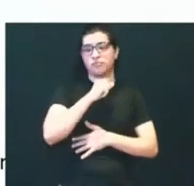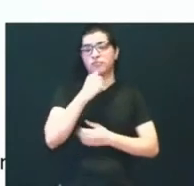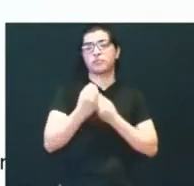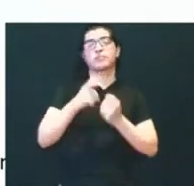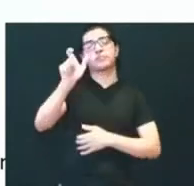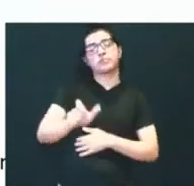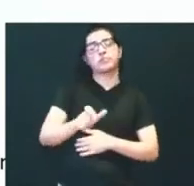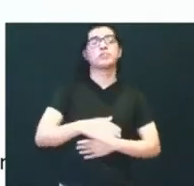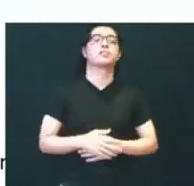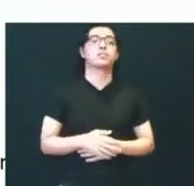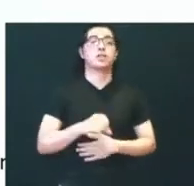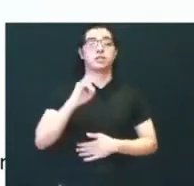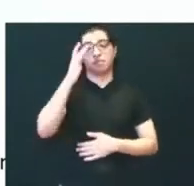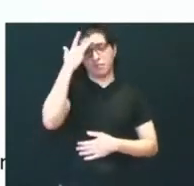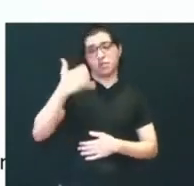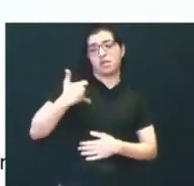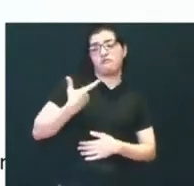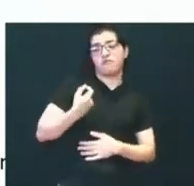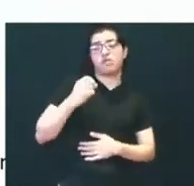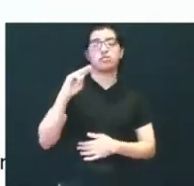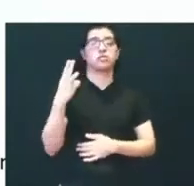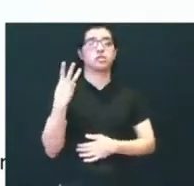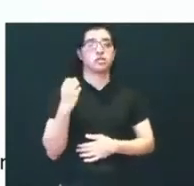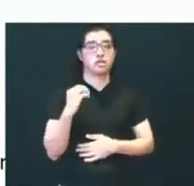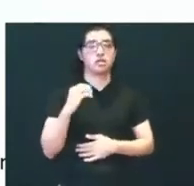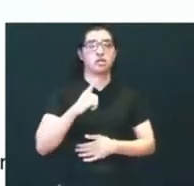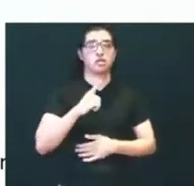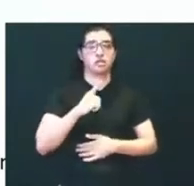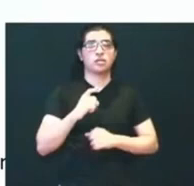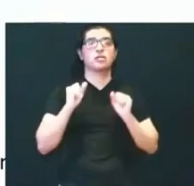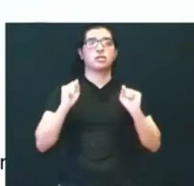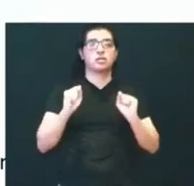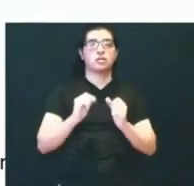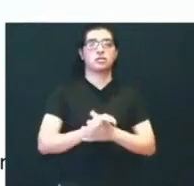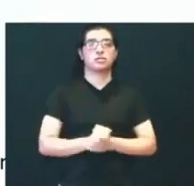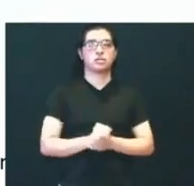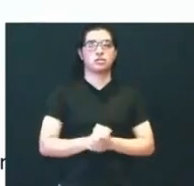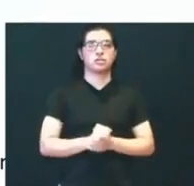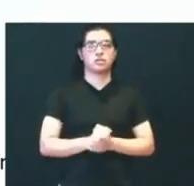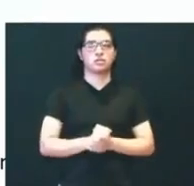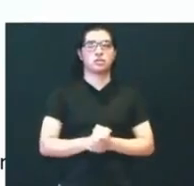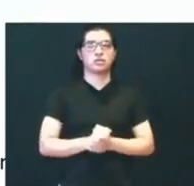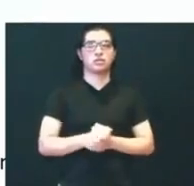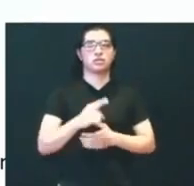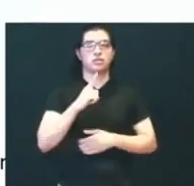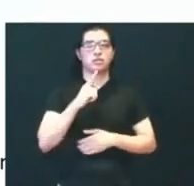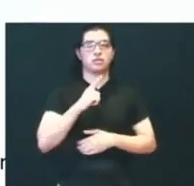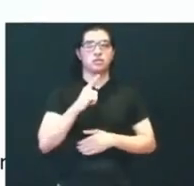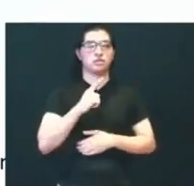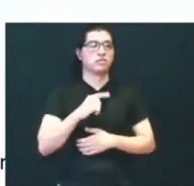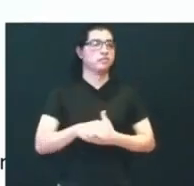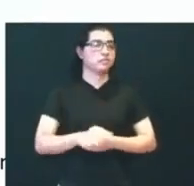pode acontecer numa pessoa de 20 anos, 30 anos? Pode, mas ela é muito mais comum numa pessoa de 70, 80